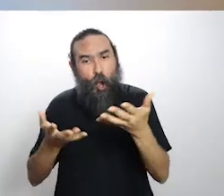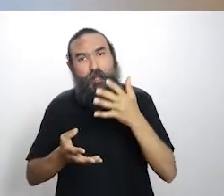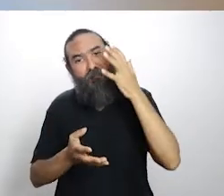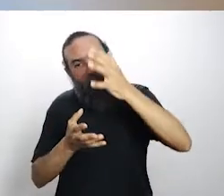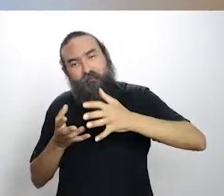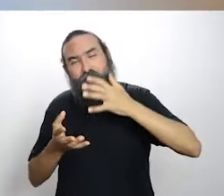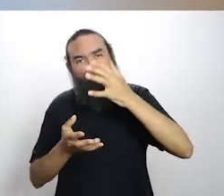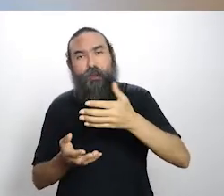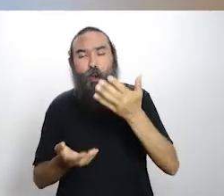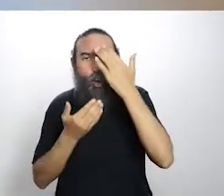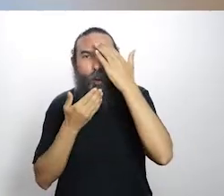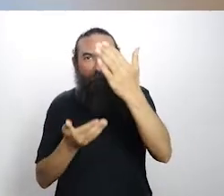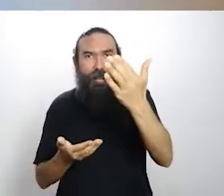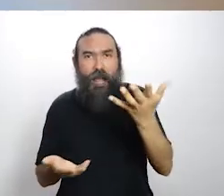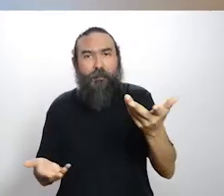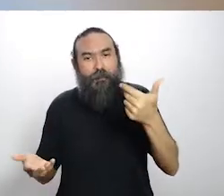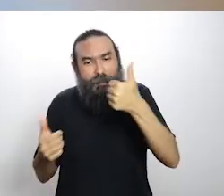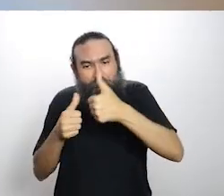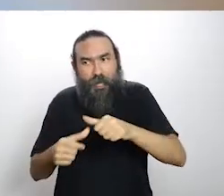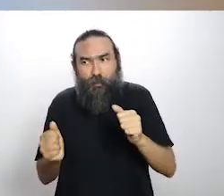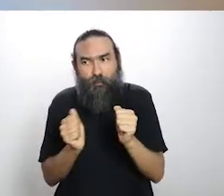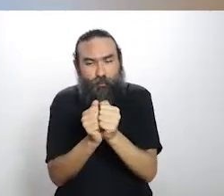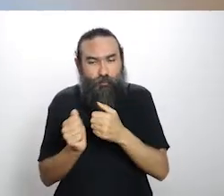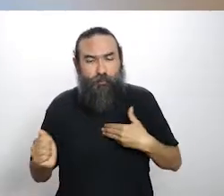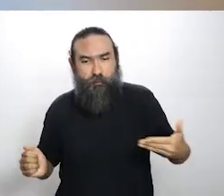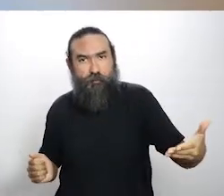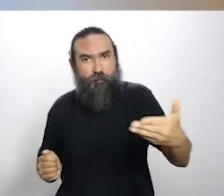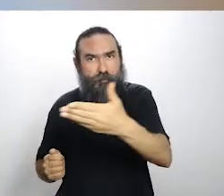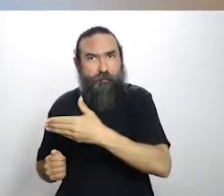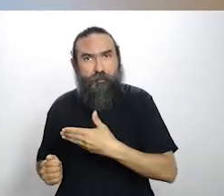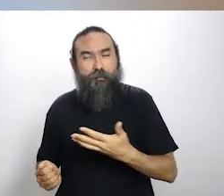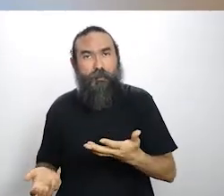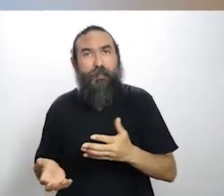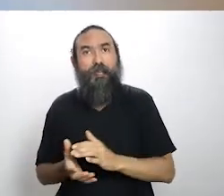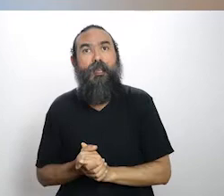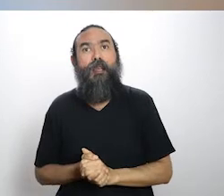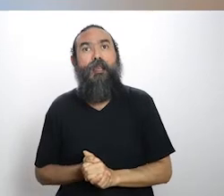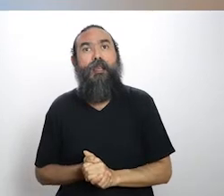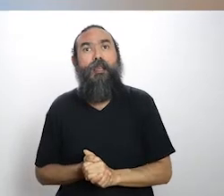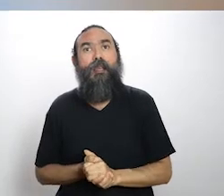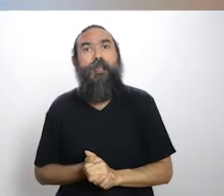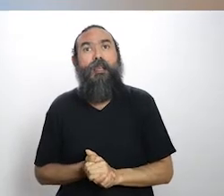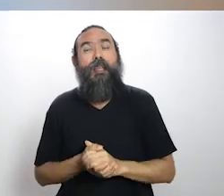mas partindo das perguntas, né, que você fez,